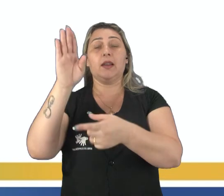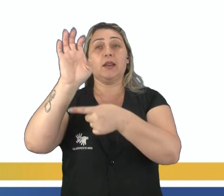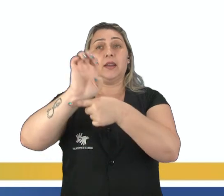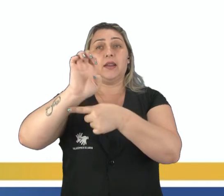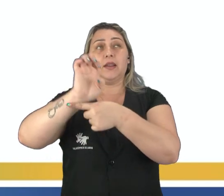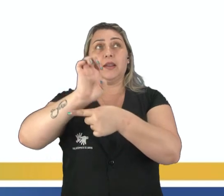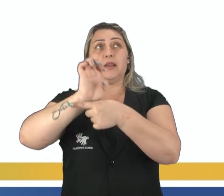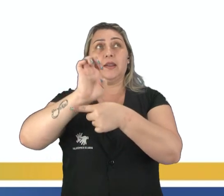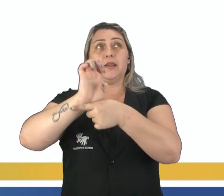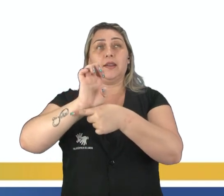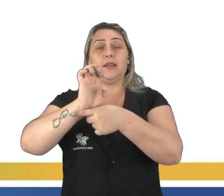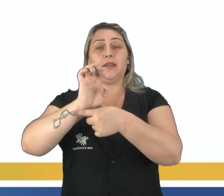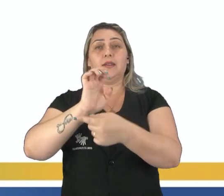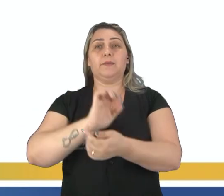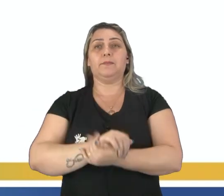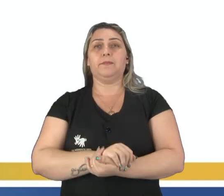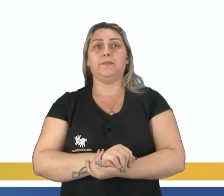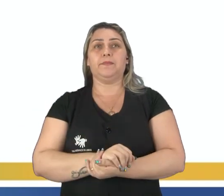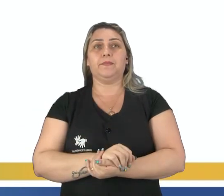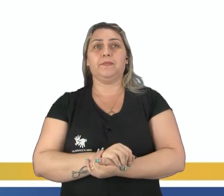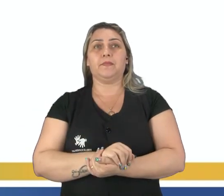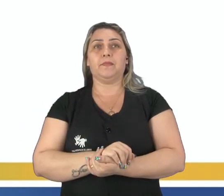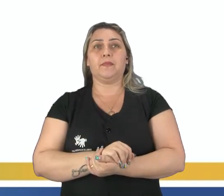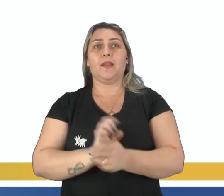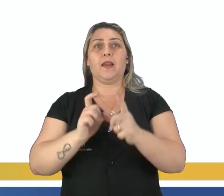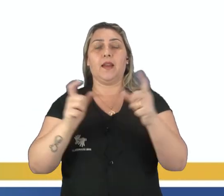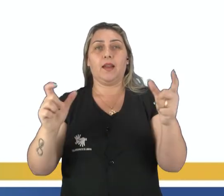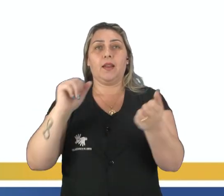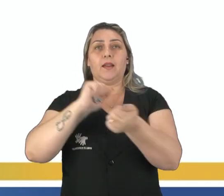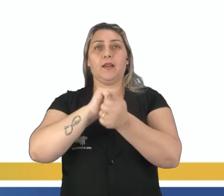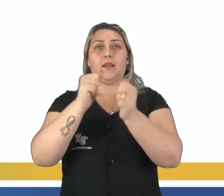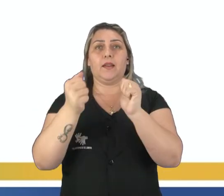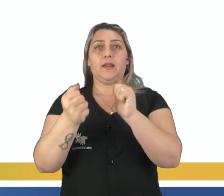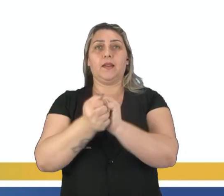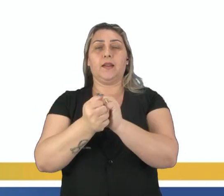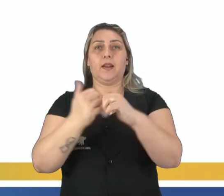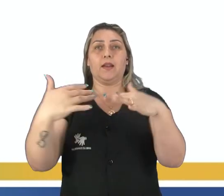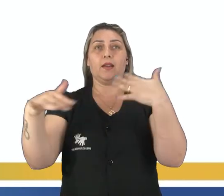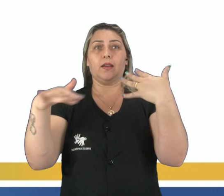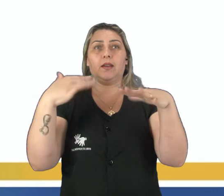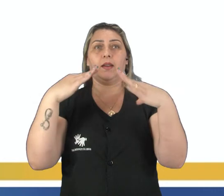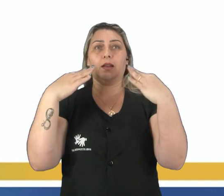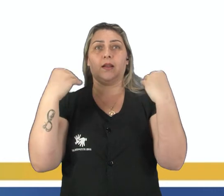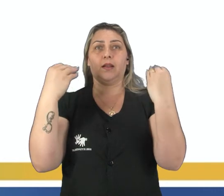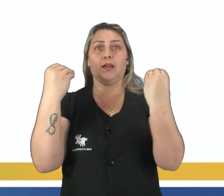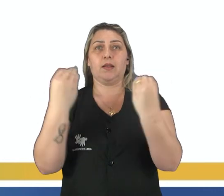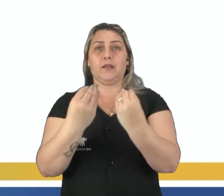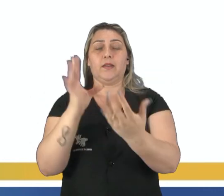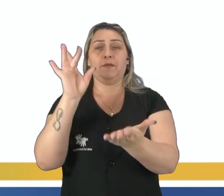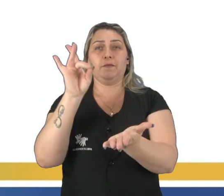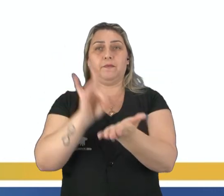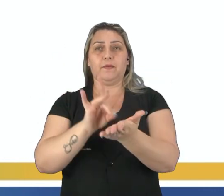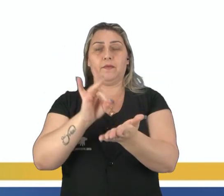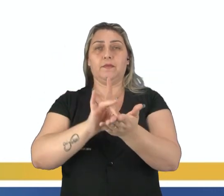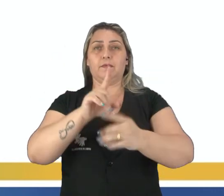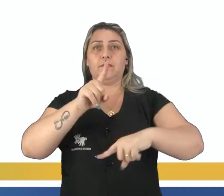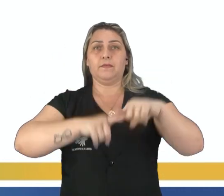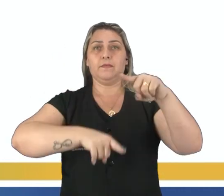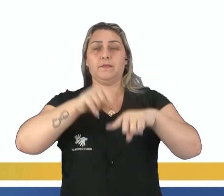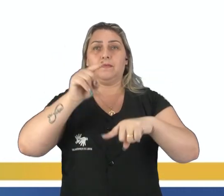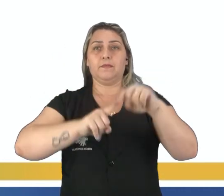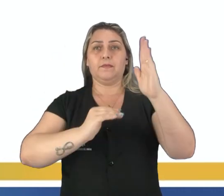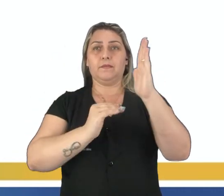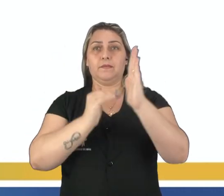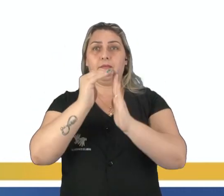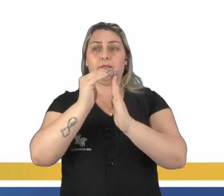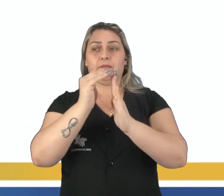E, que vai dizer assim: a grandeza associada ao grau de agitação molecular, isso realmente é o conceito de temperatura,